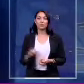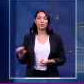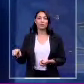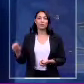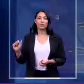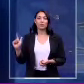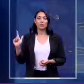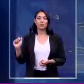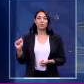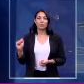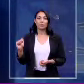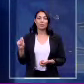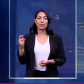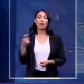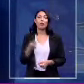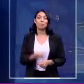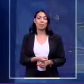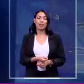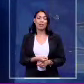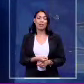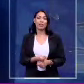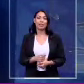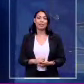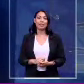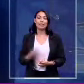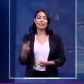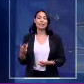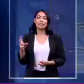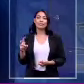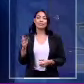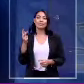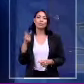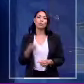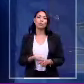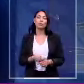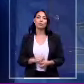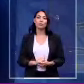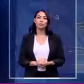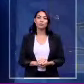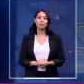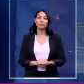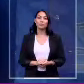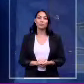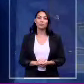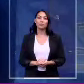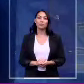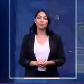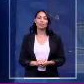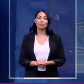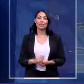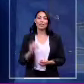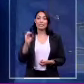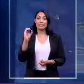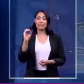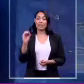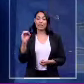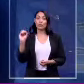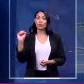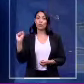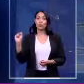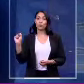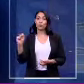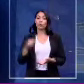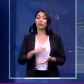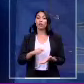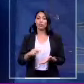pagar 35 milhões de reais. Já temos mais uma bola chegando, é 08, vai anotando.